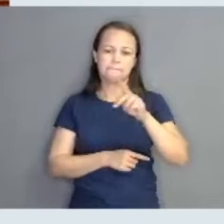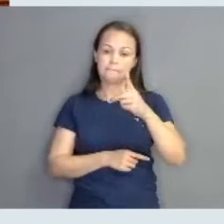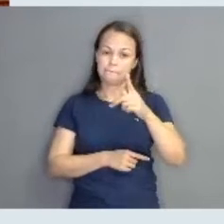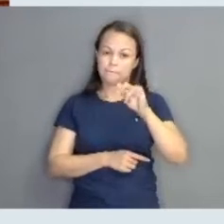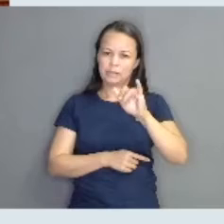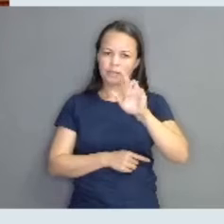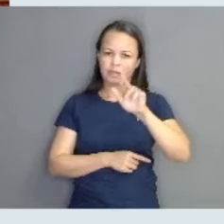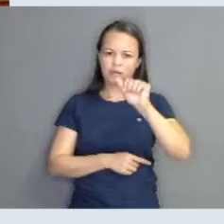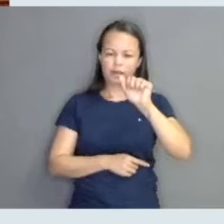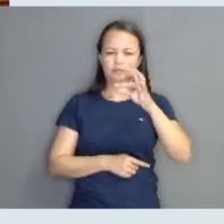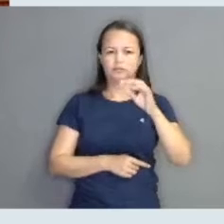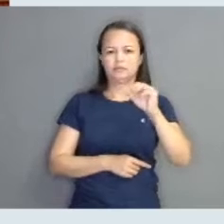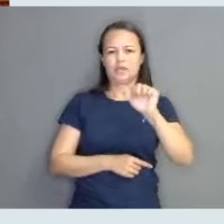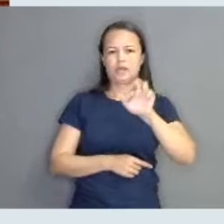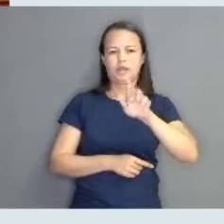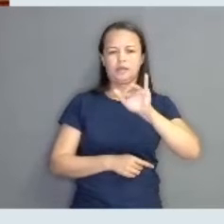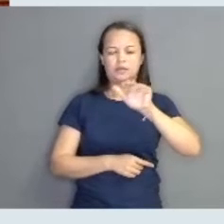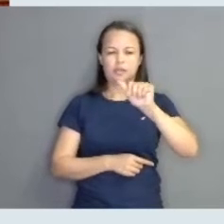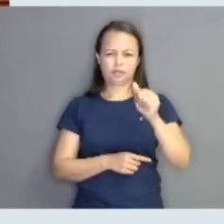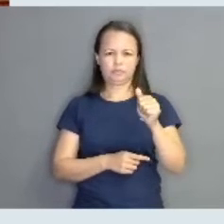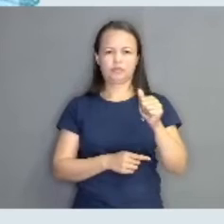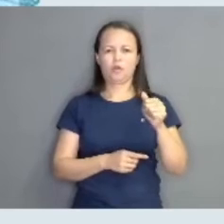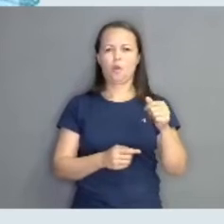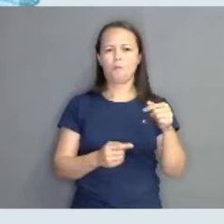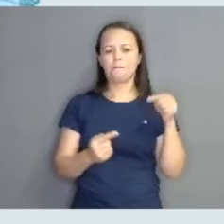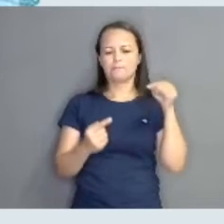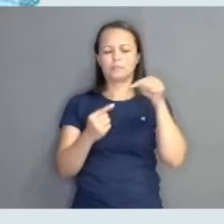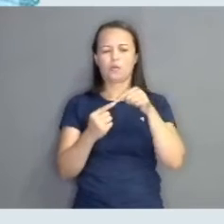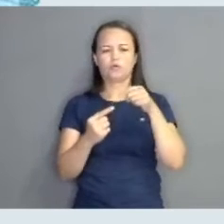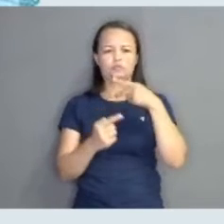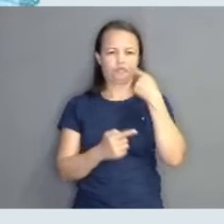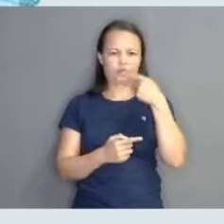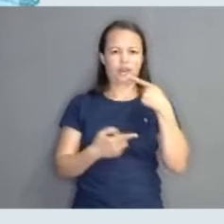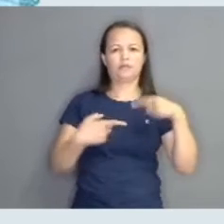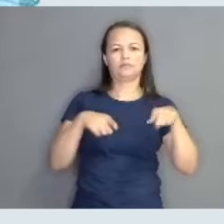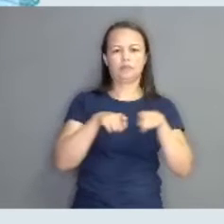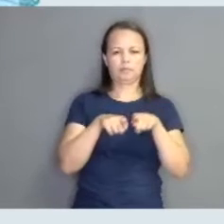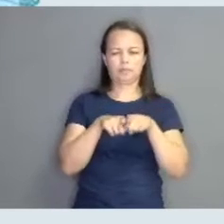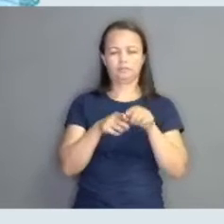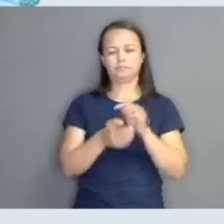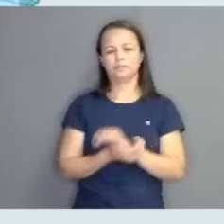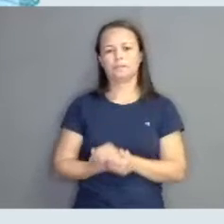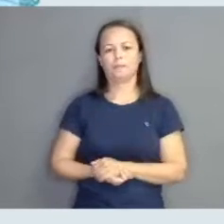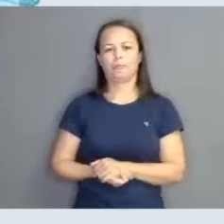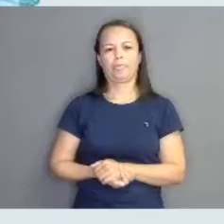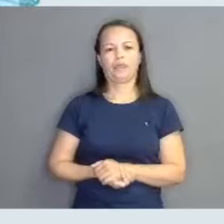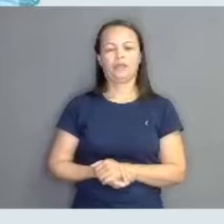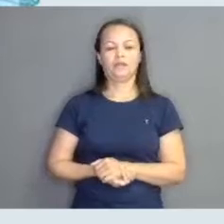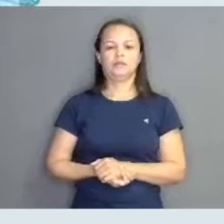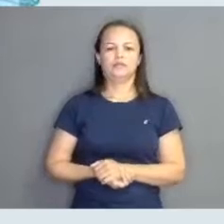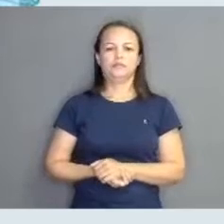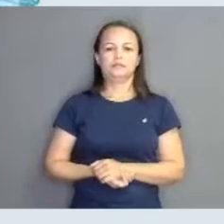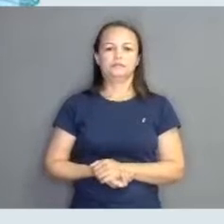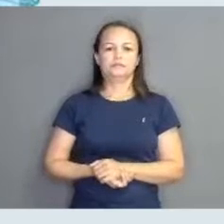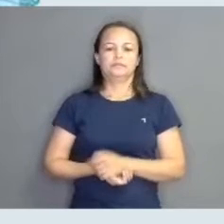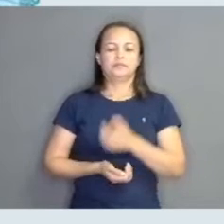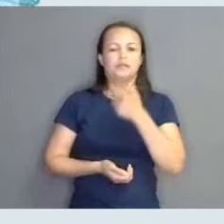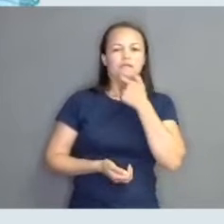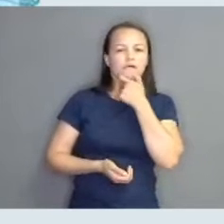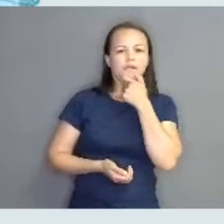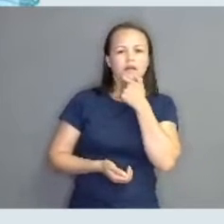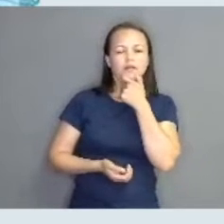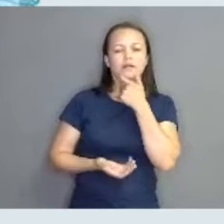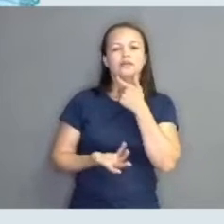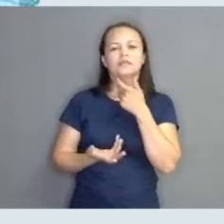próximos pontos que iremos comentar. Tá bom? Bom, a Inglaterra ela se